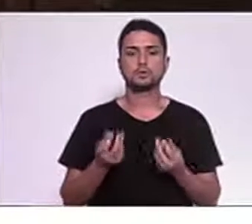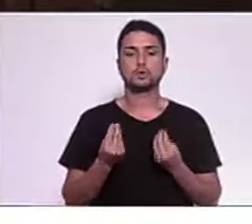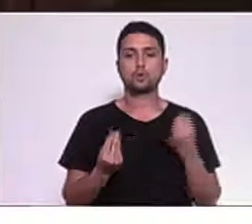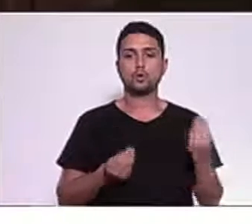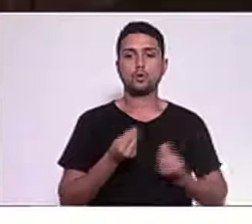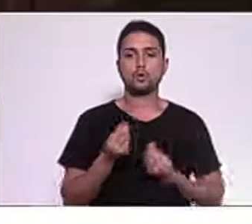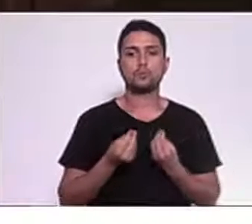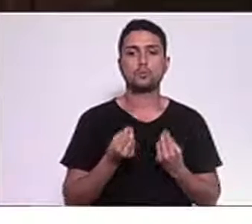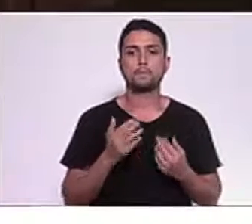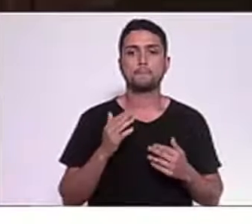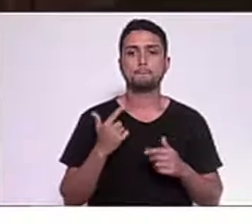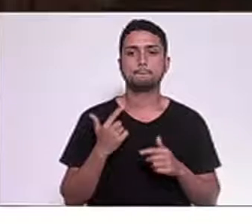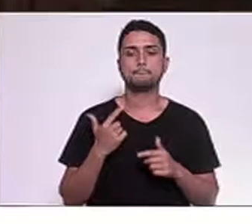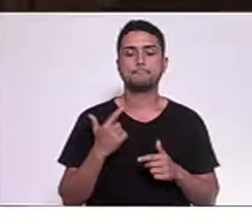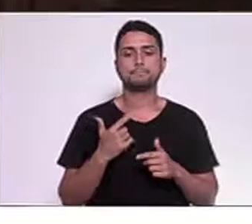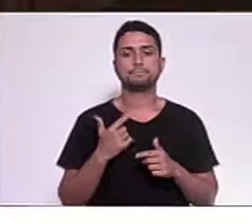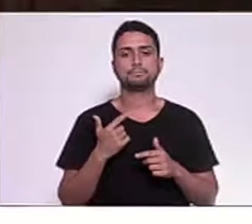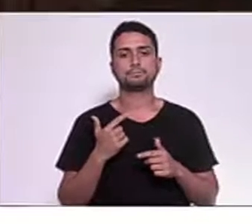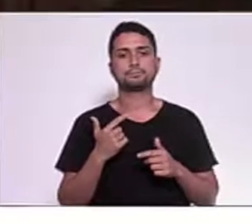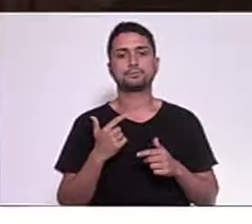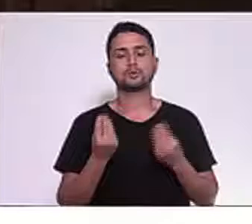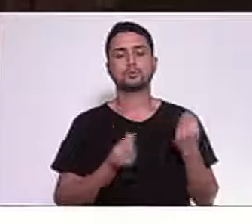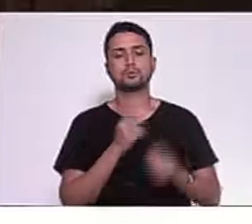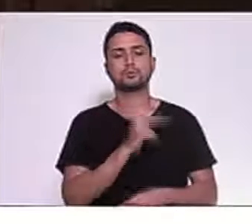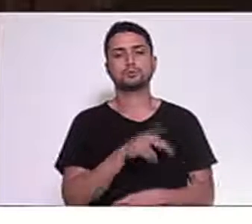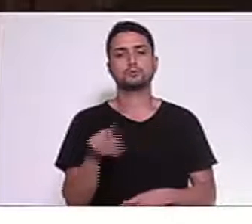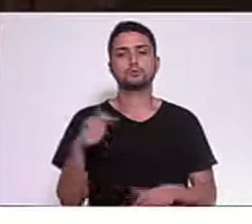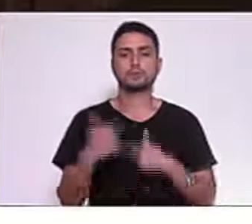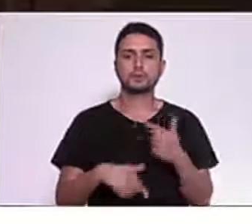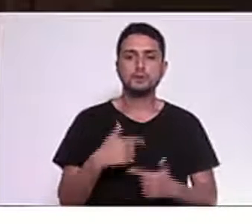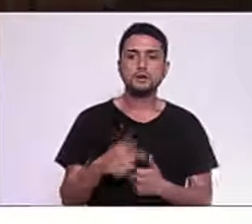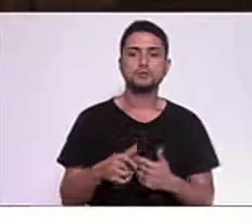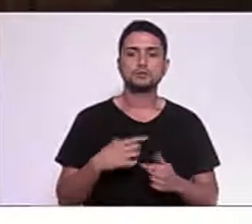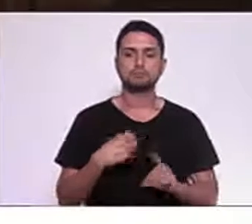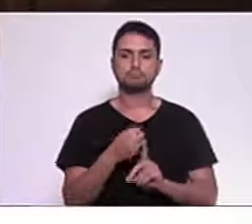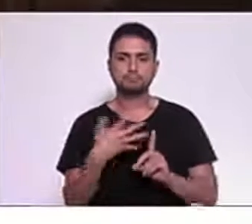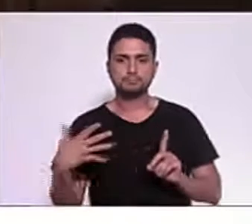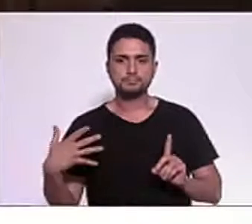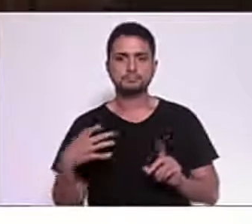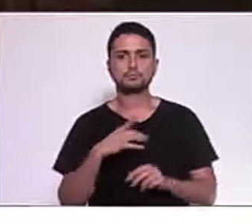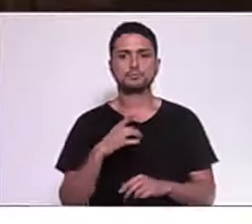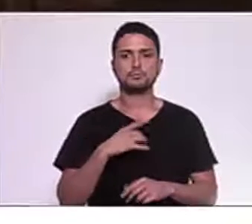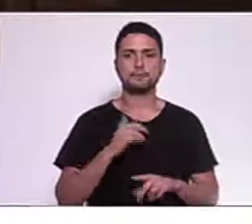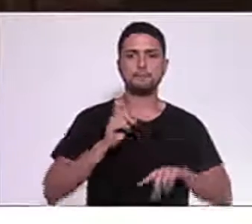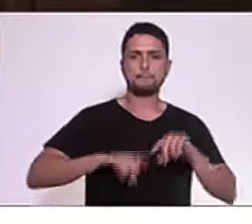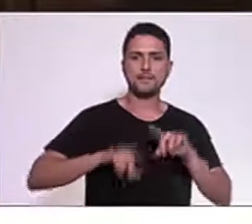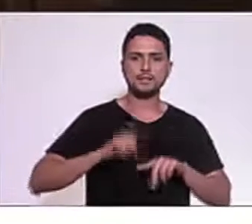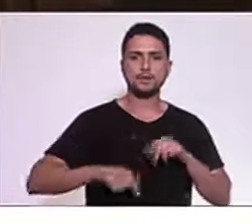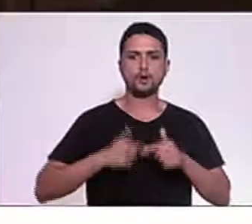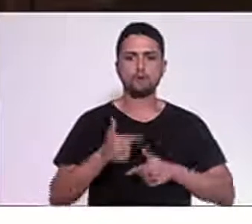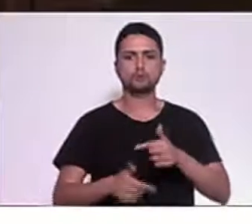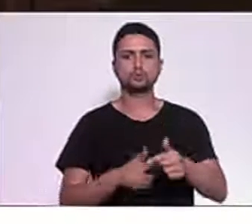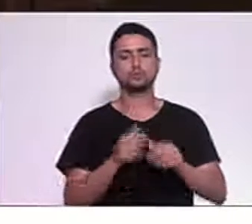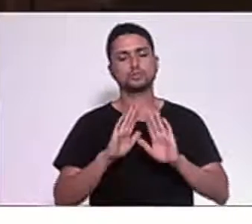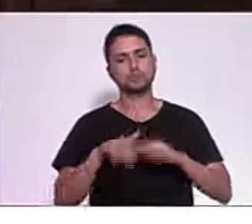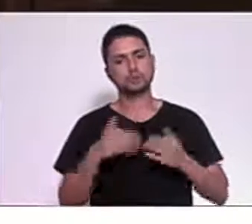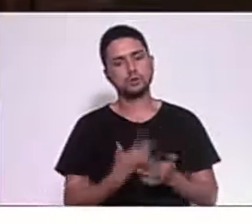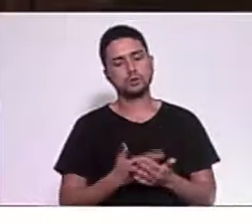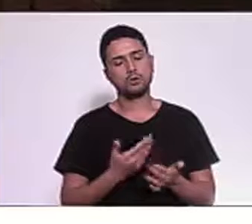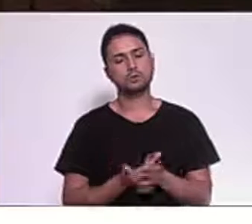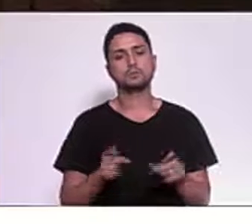tem a ver com o desempenho escolar de seus alunos, mas tem a ver também as suas condições objetivas de